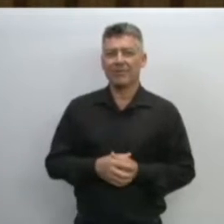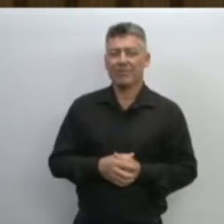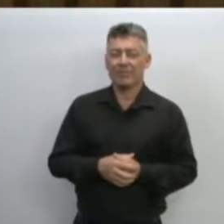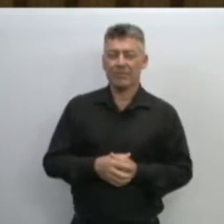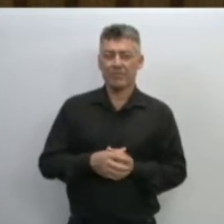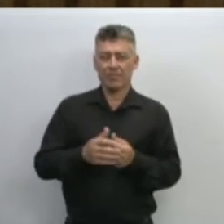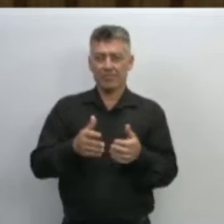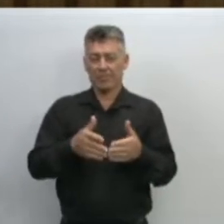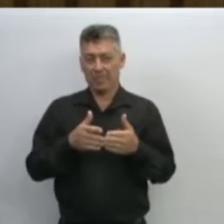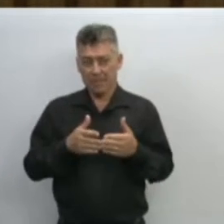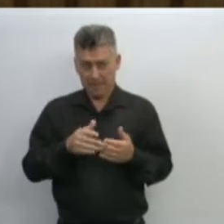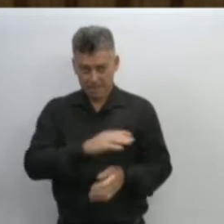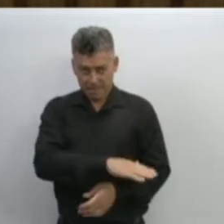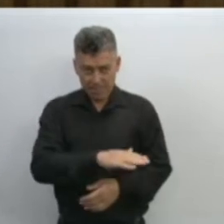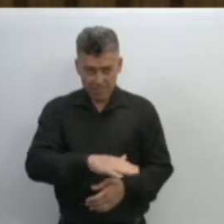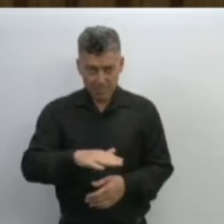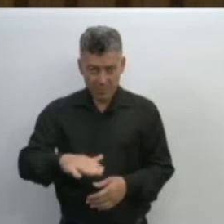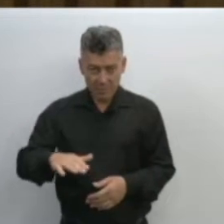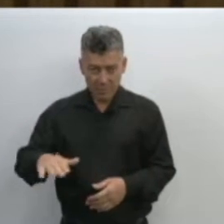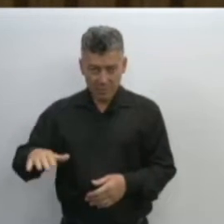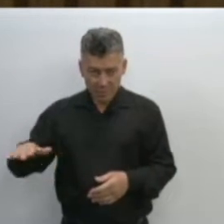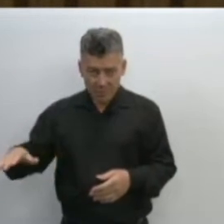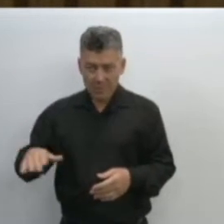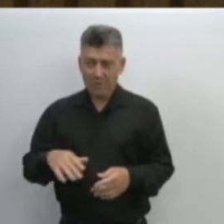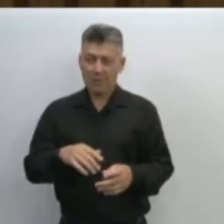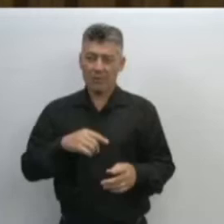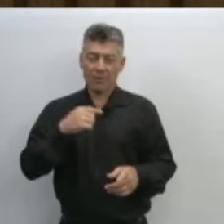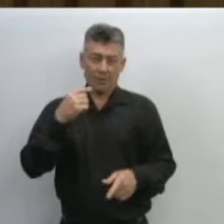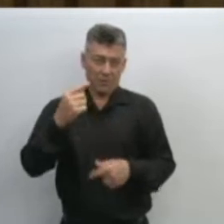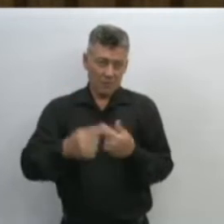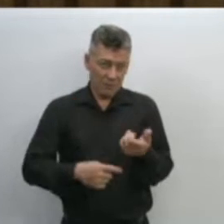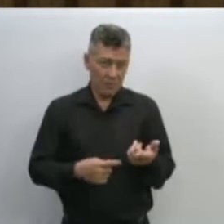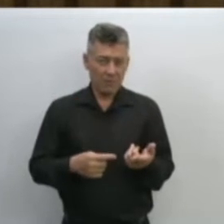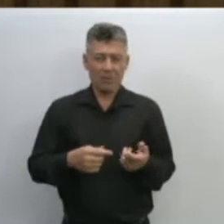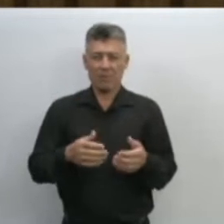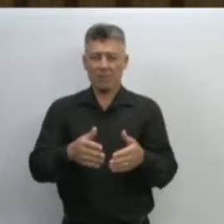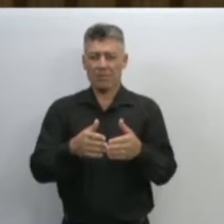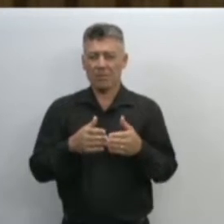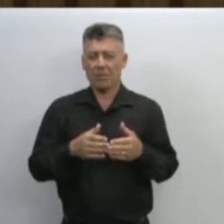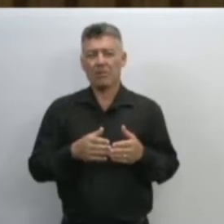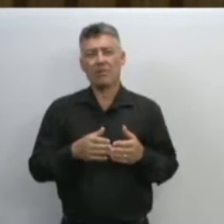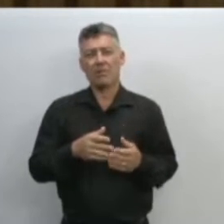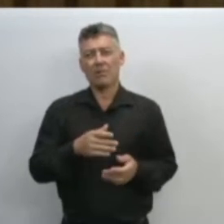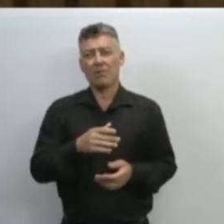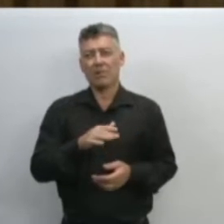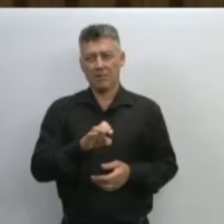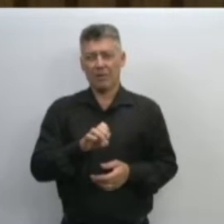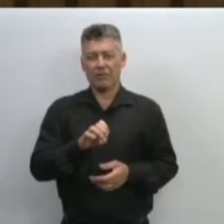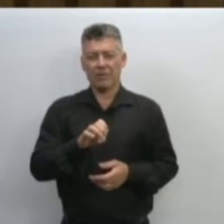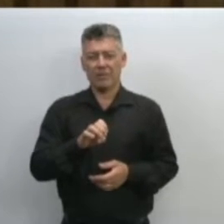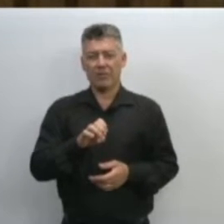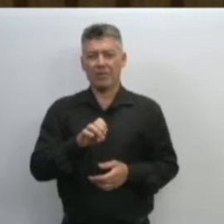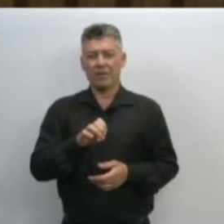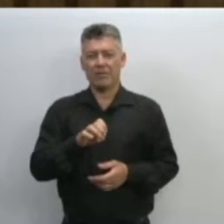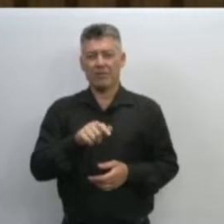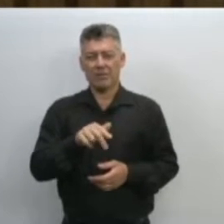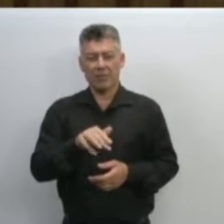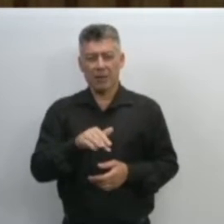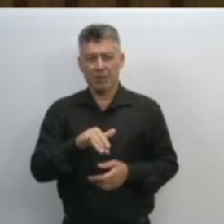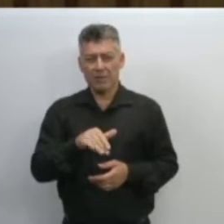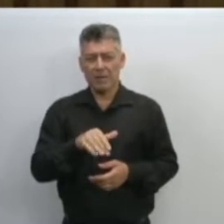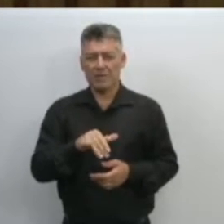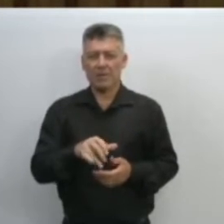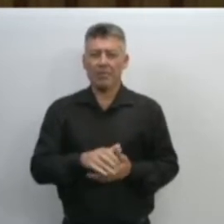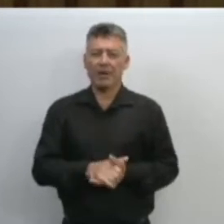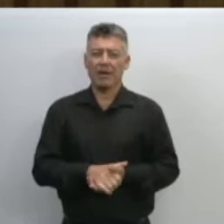para as crianças que precisam ter aquela luz que tem icterícia. Então, não tem, a unidade não tem, então fica